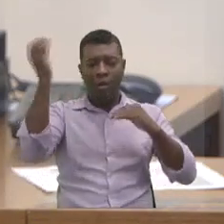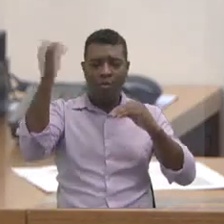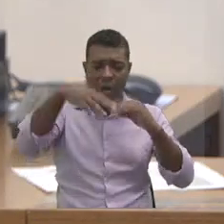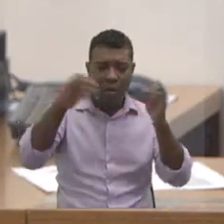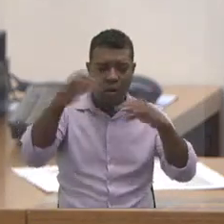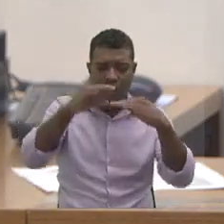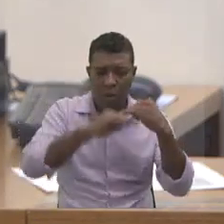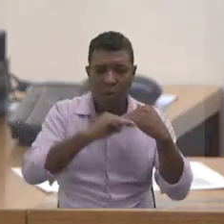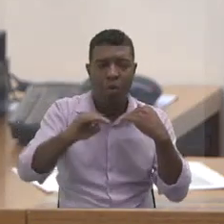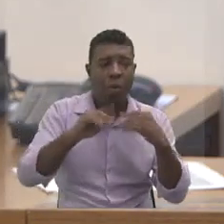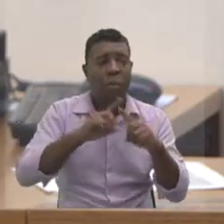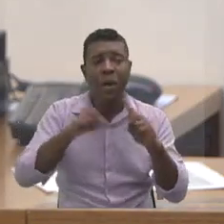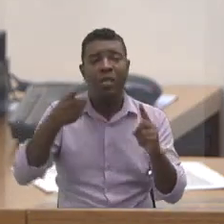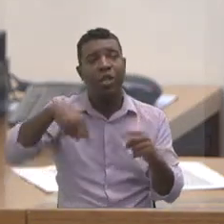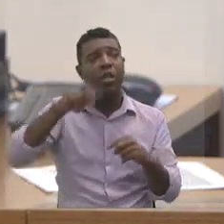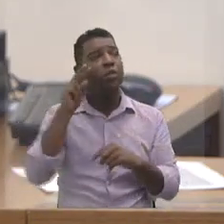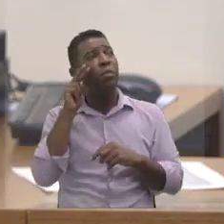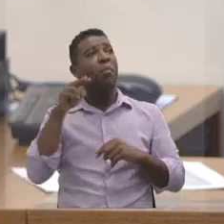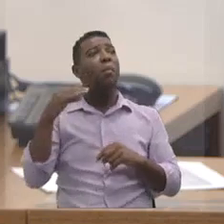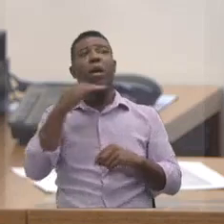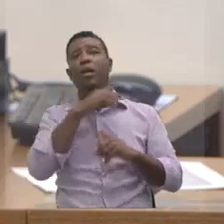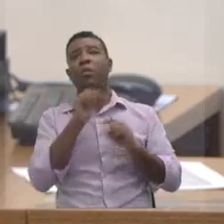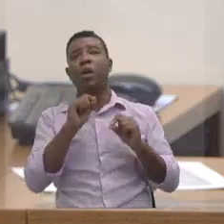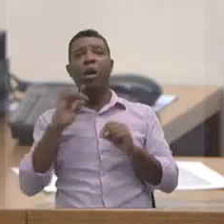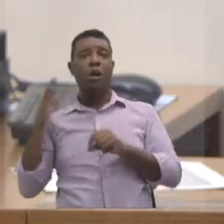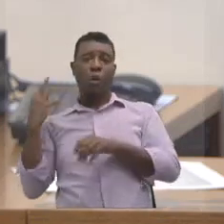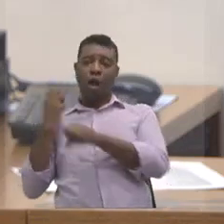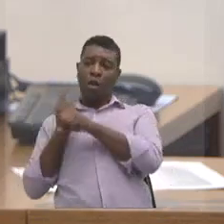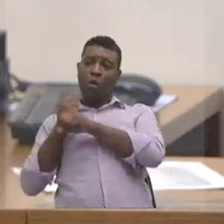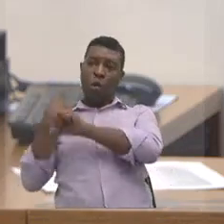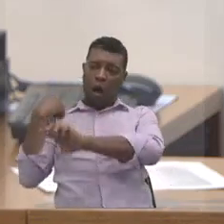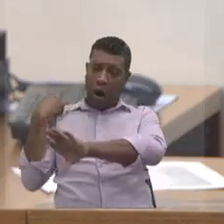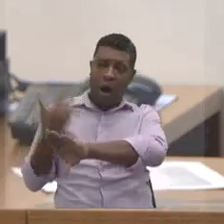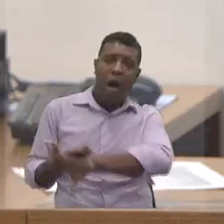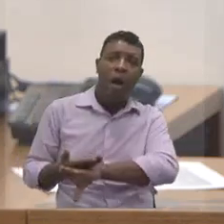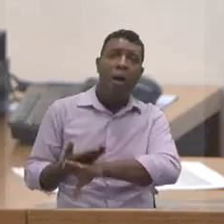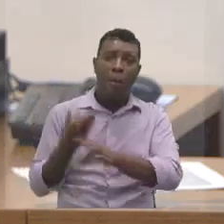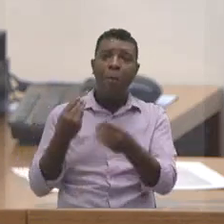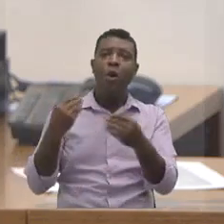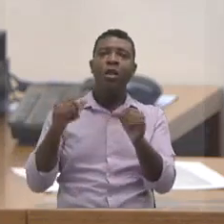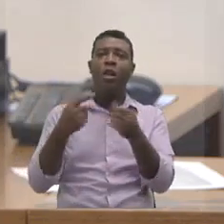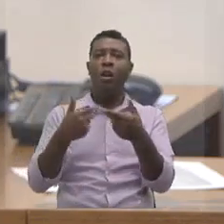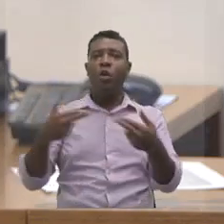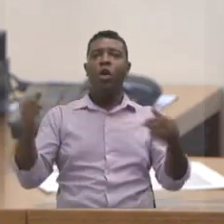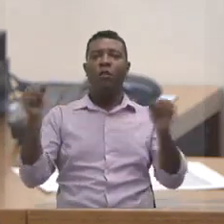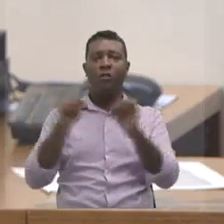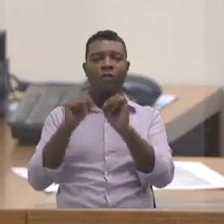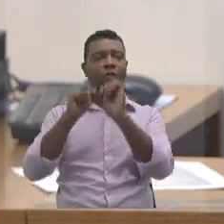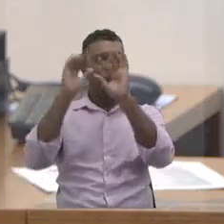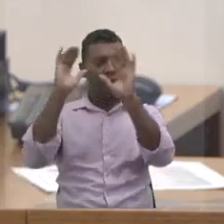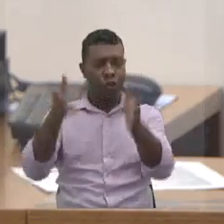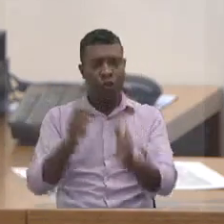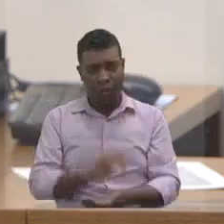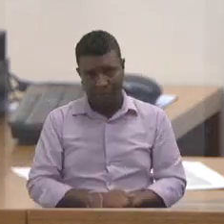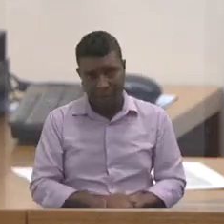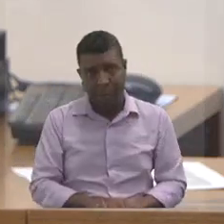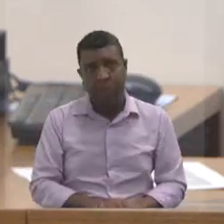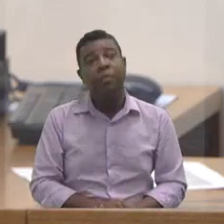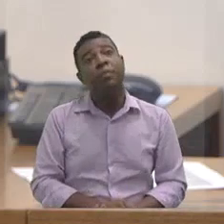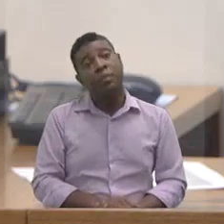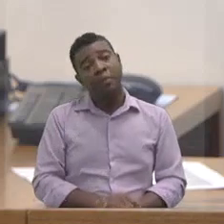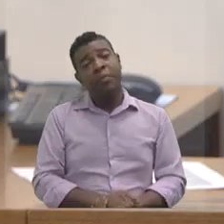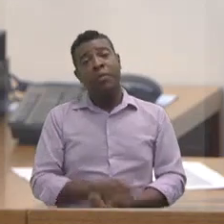visto que nos últimos quatro anos muita coisa tem sido realizada e vem aqui hoje né